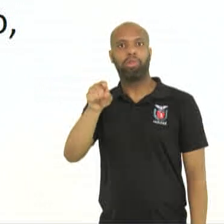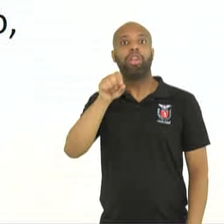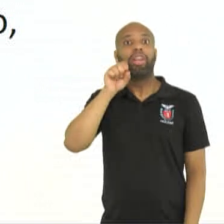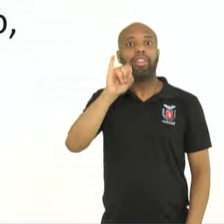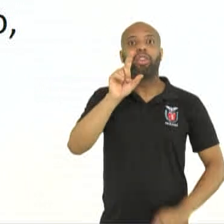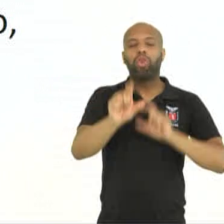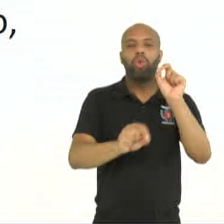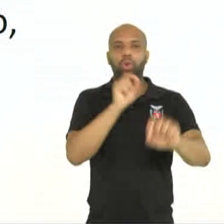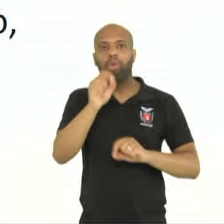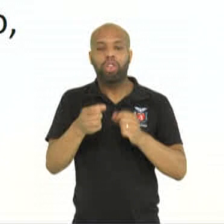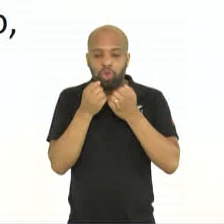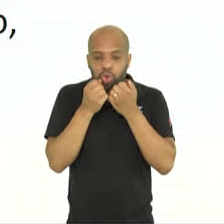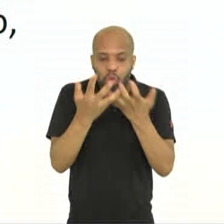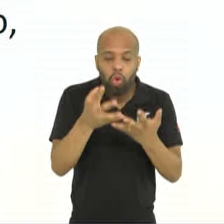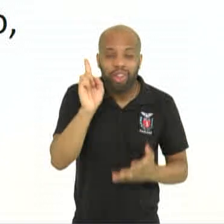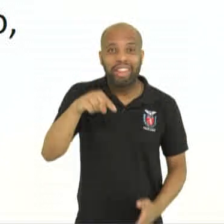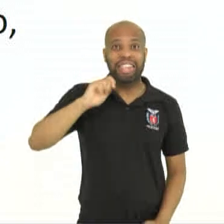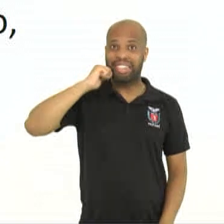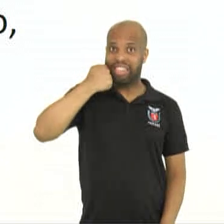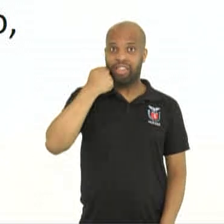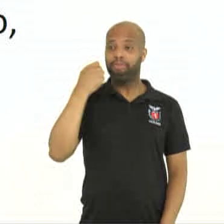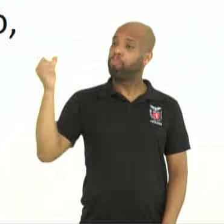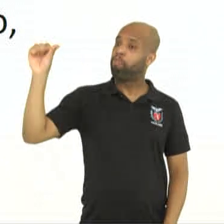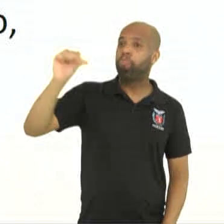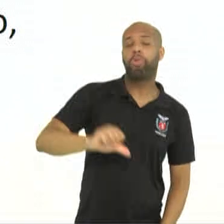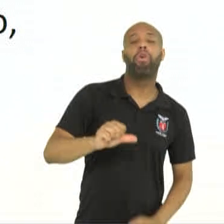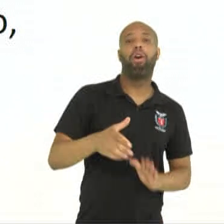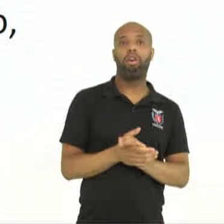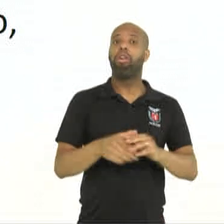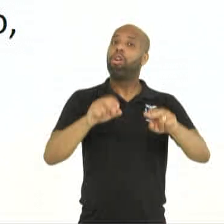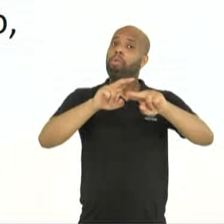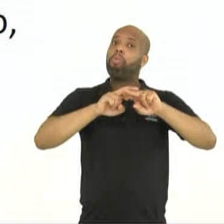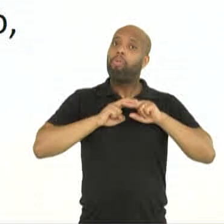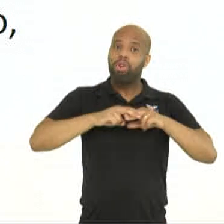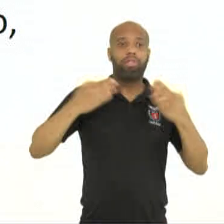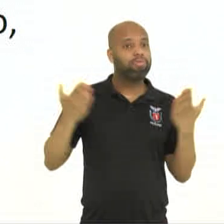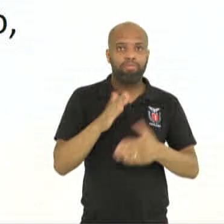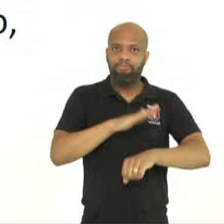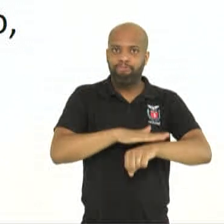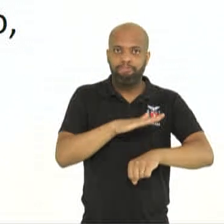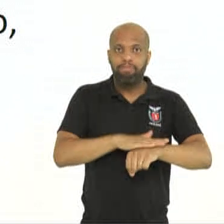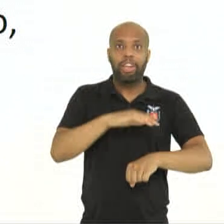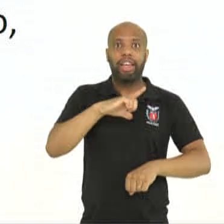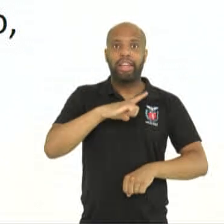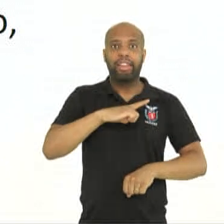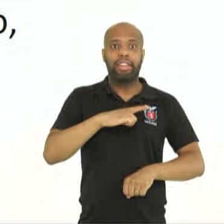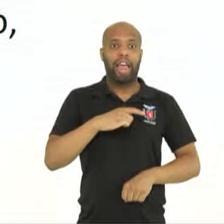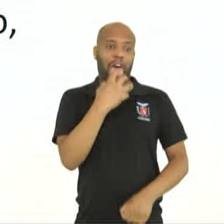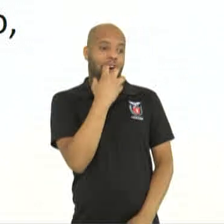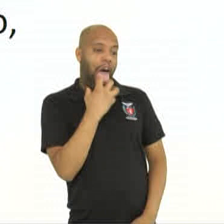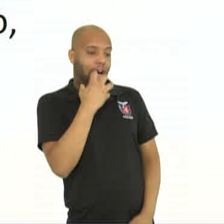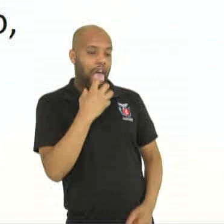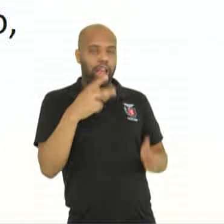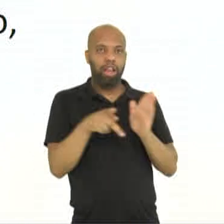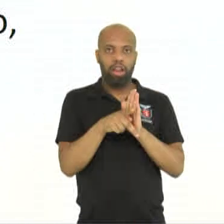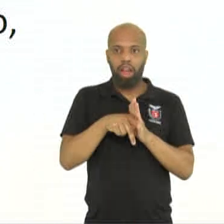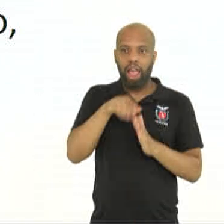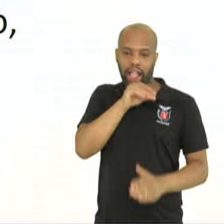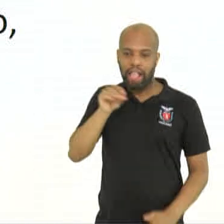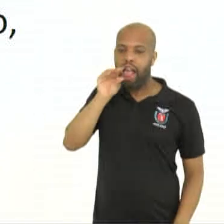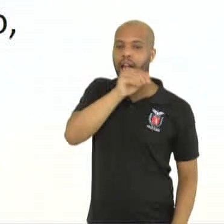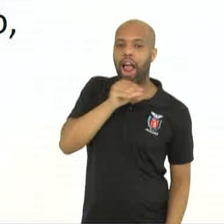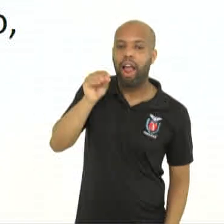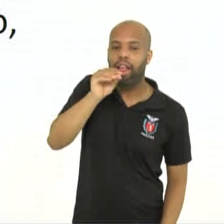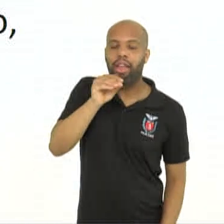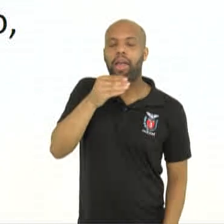se conta é um segredo, pior ainda. Por isso, nessas horas em que a nossa língua coça, o melhor é lembrar